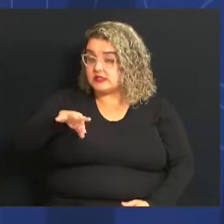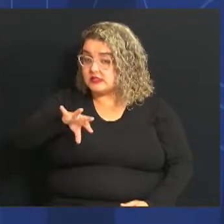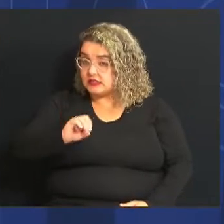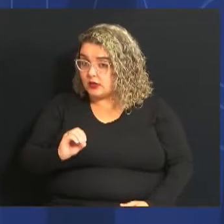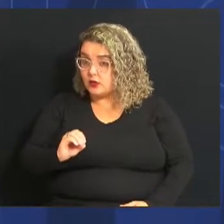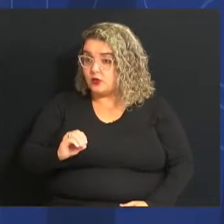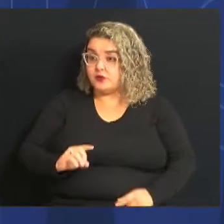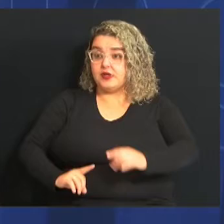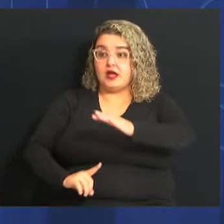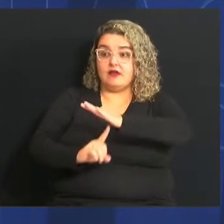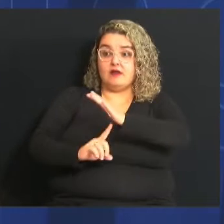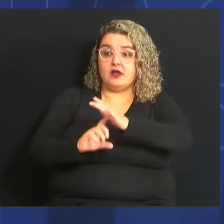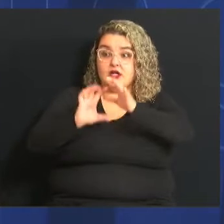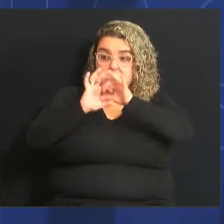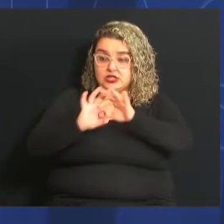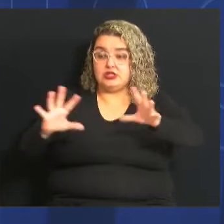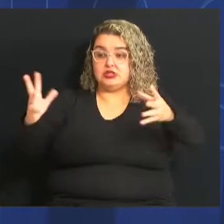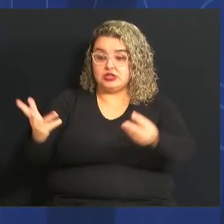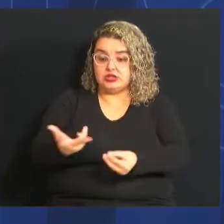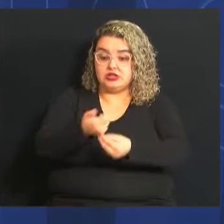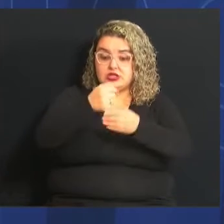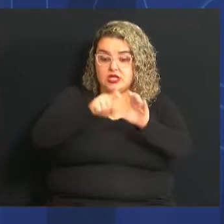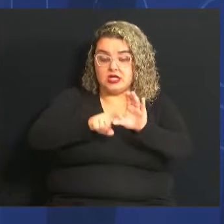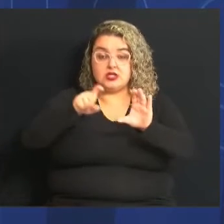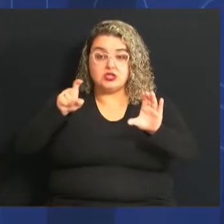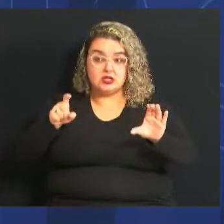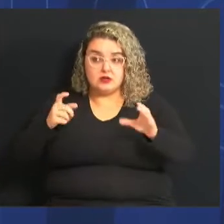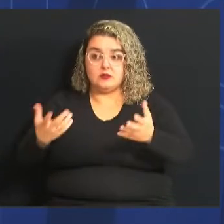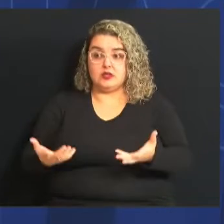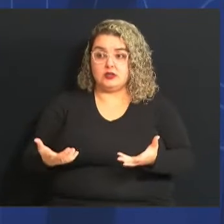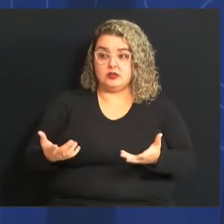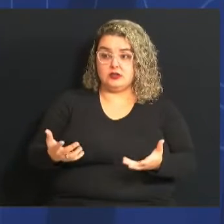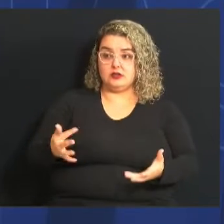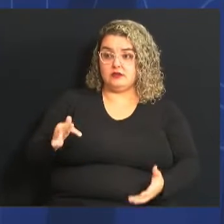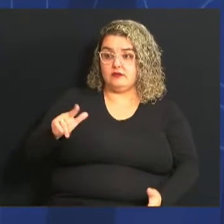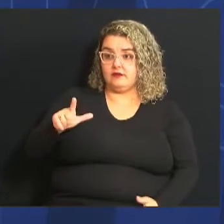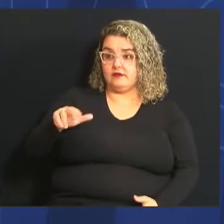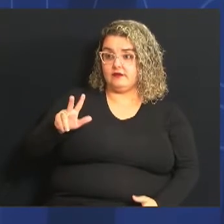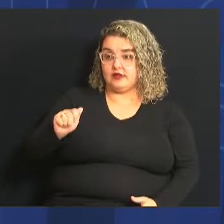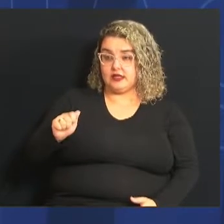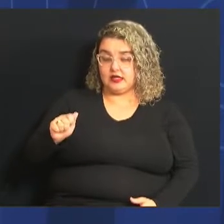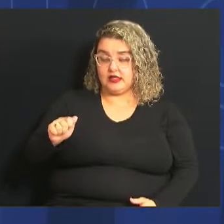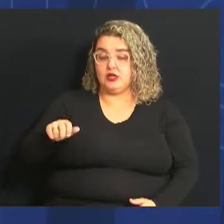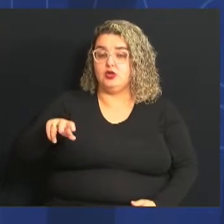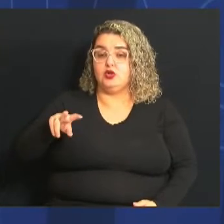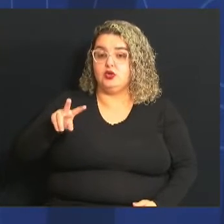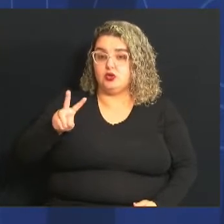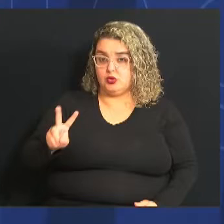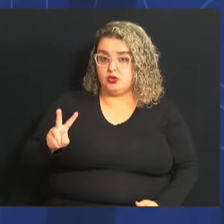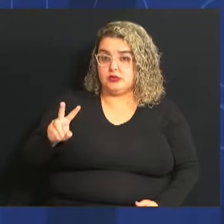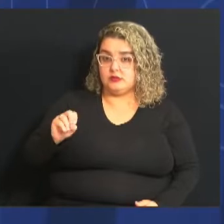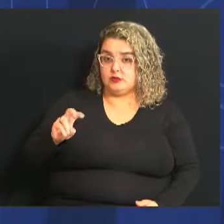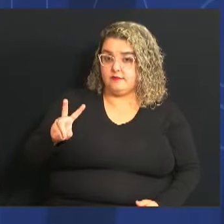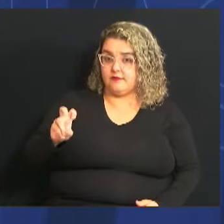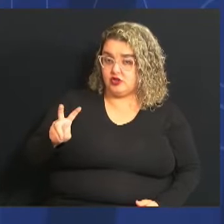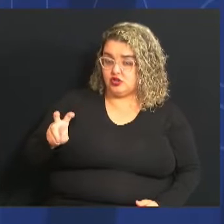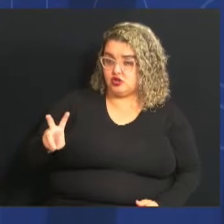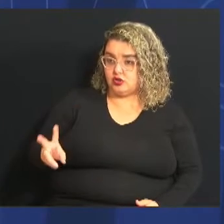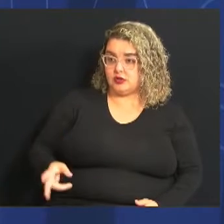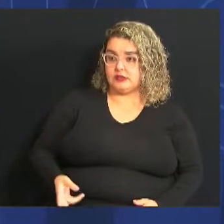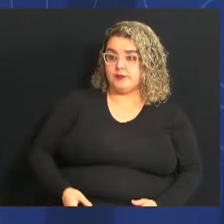Feira Livre de Arte Independente, a FLA 2022, com a participação de